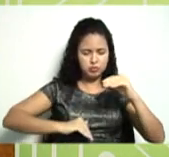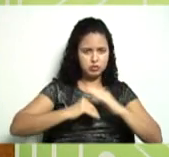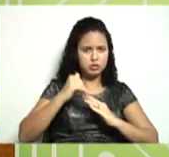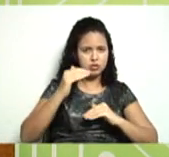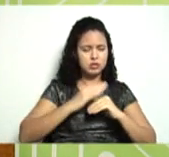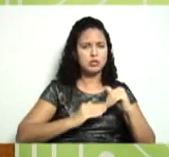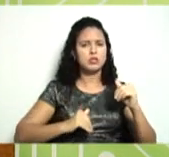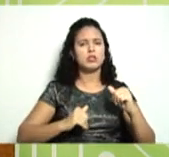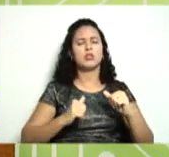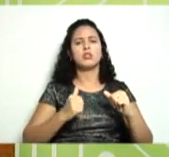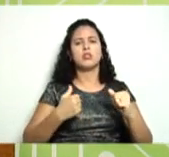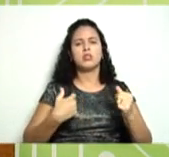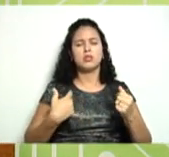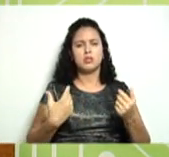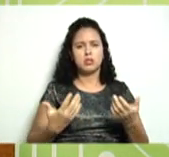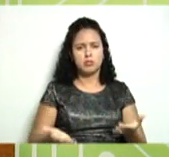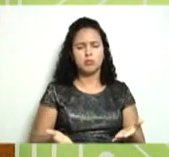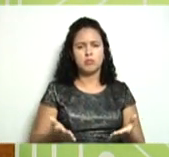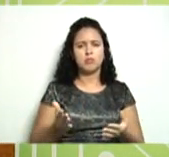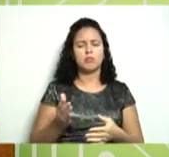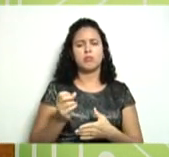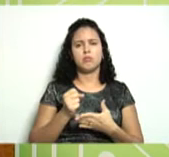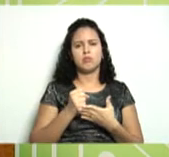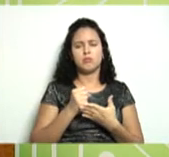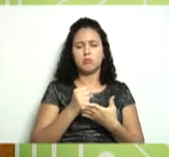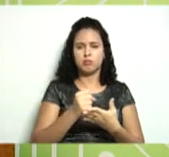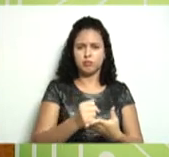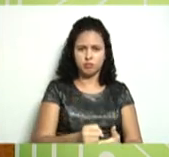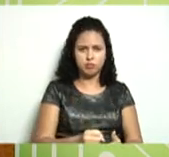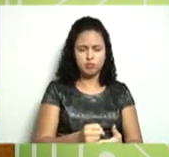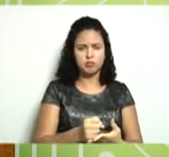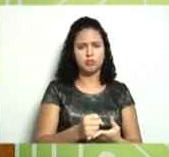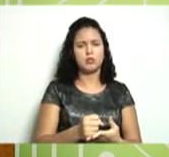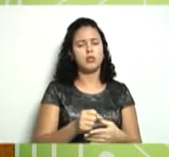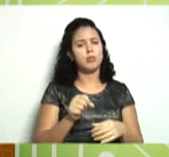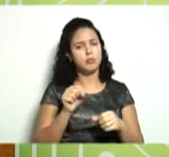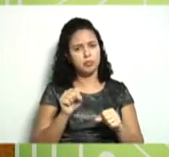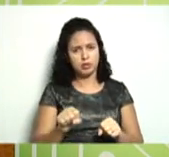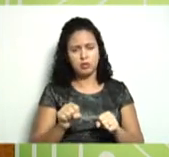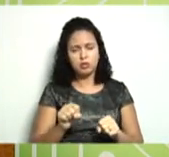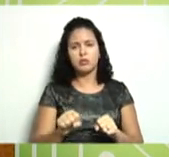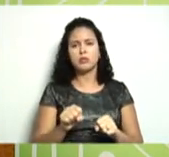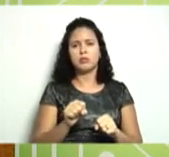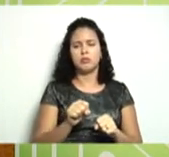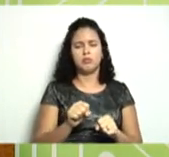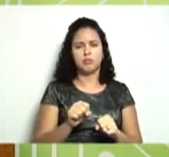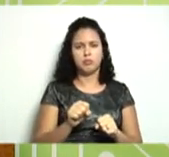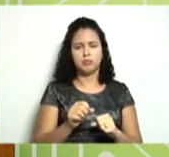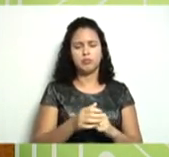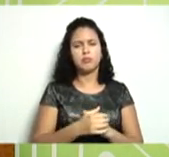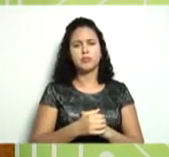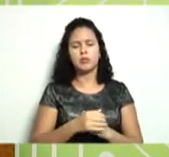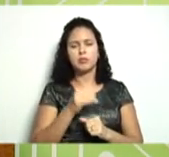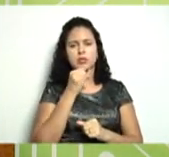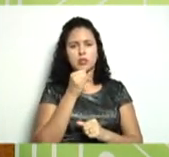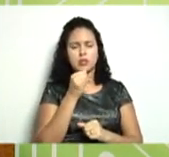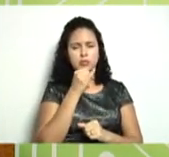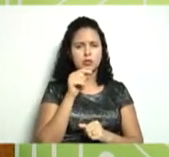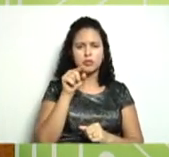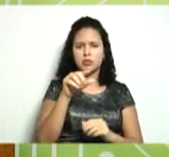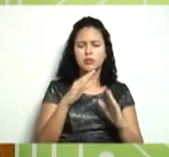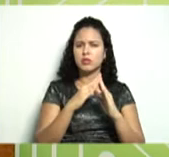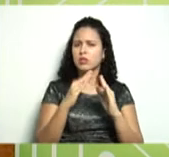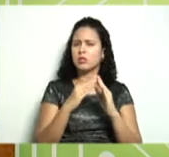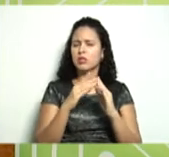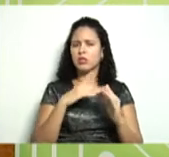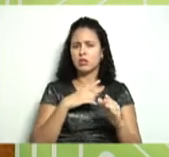profissão que seja... Pode haver essas exceções, segundo o parágrafo 1º. Vamos dizer que aí onde vocês estão